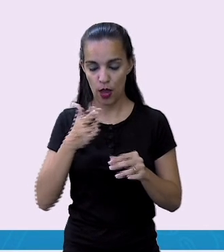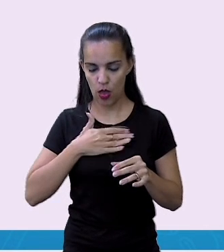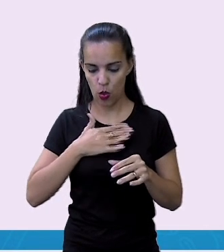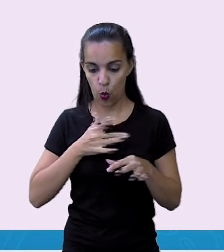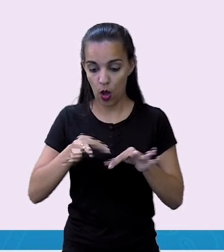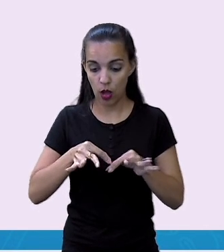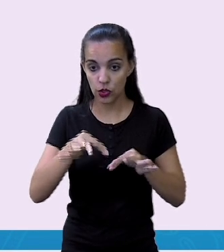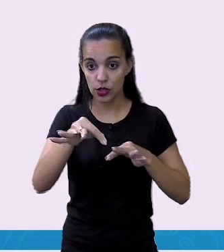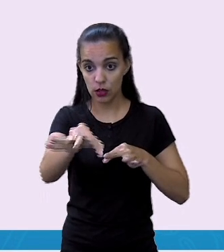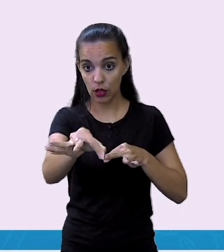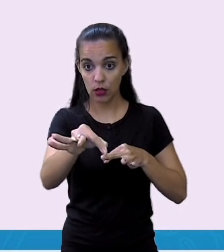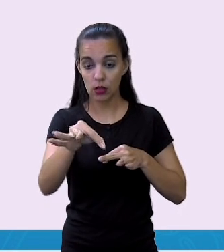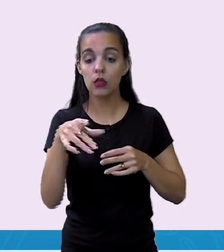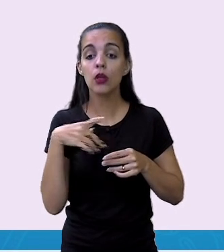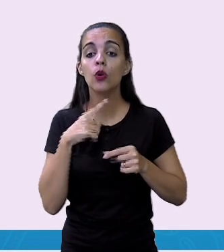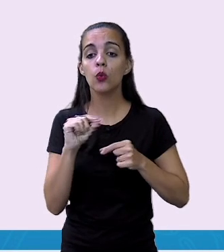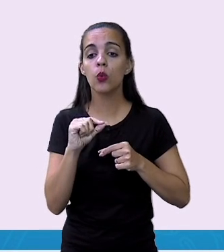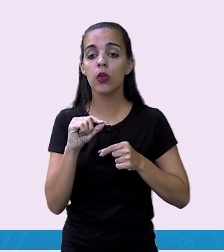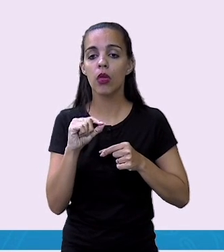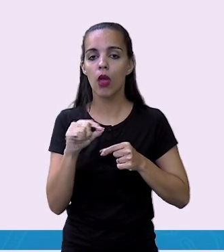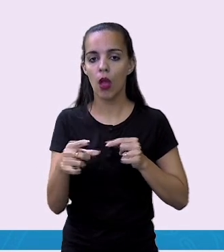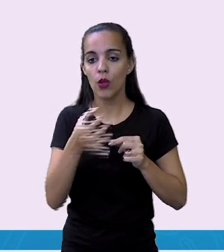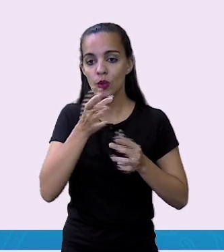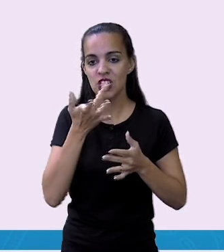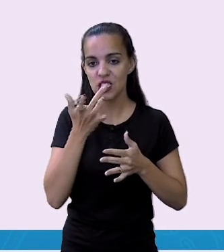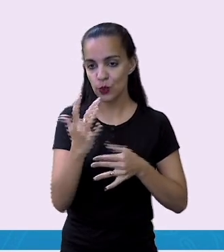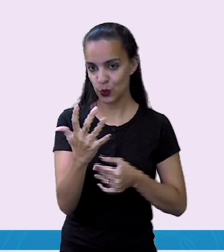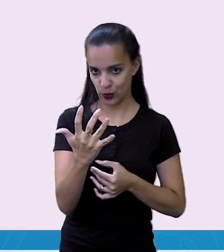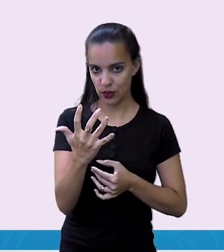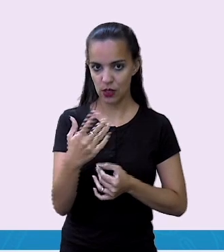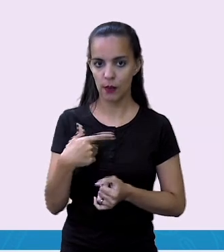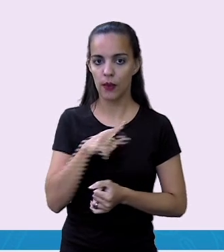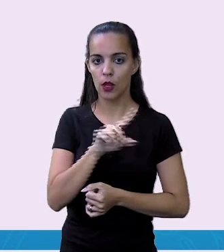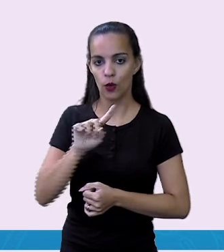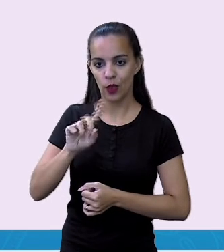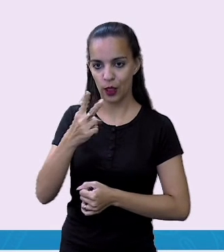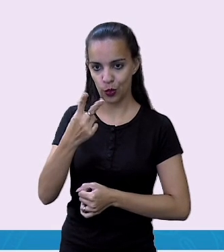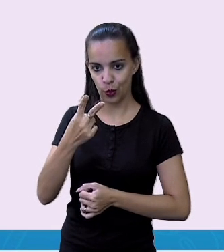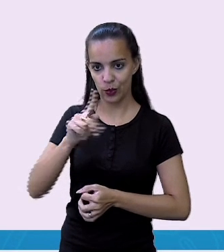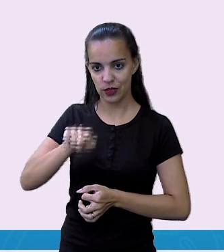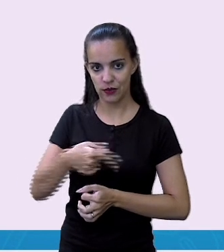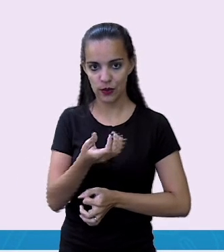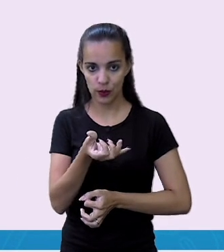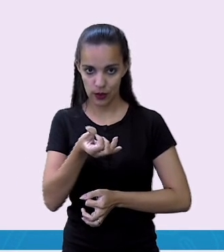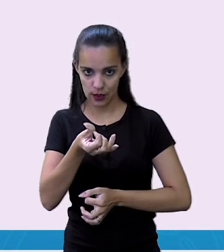2,6, está para o comprimento da sombra